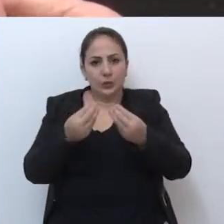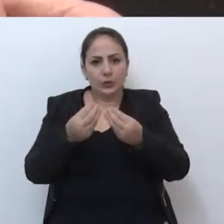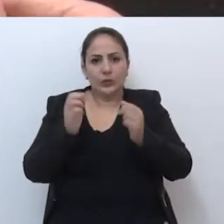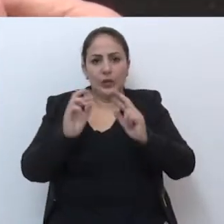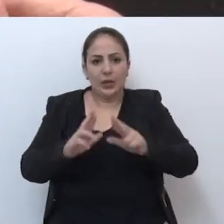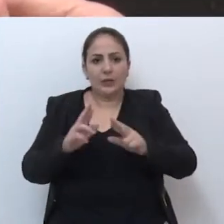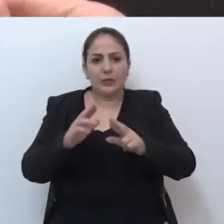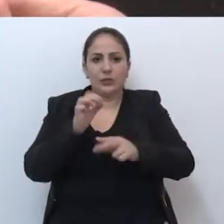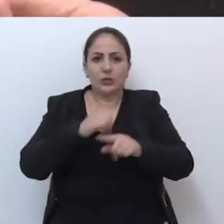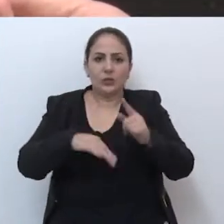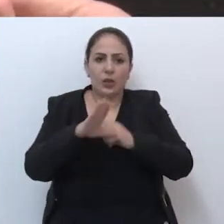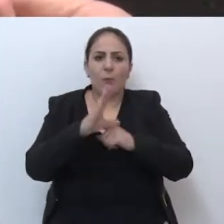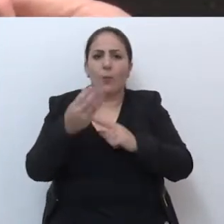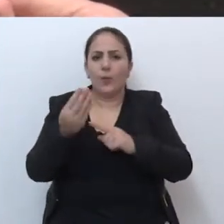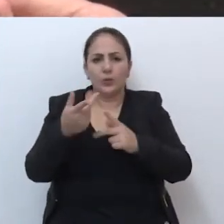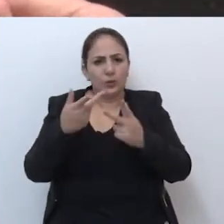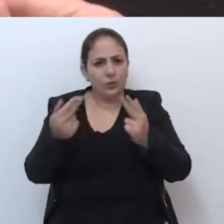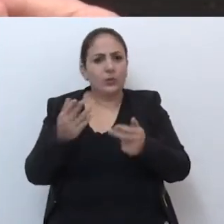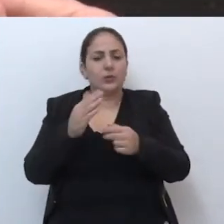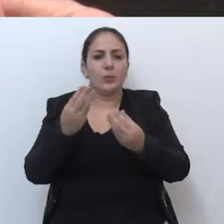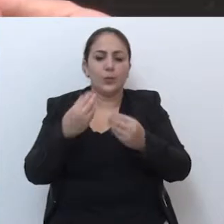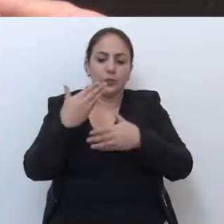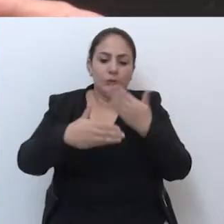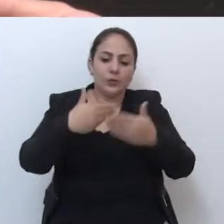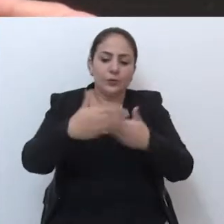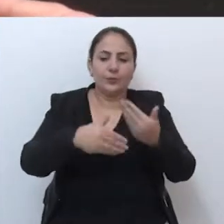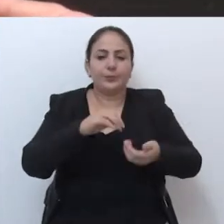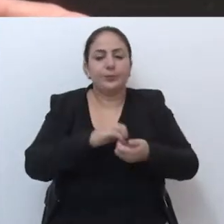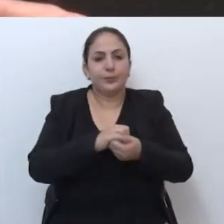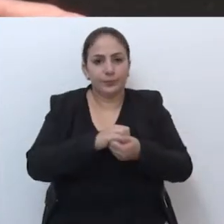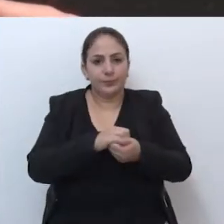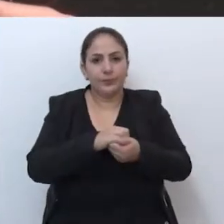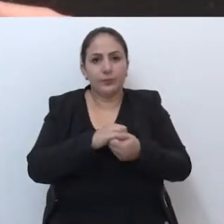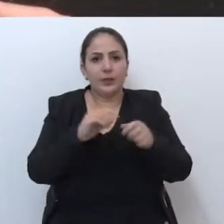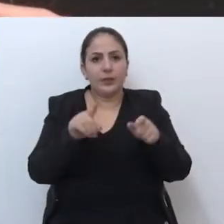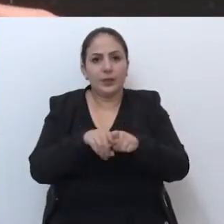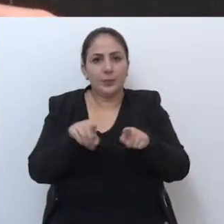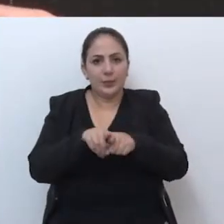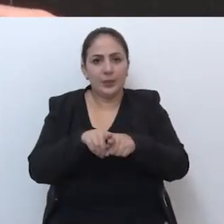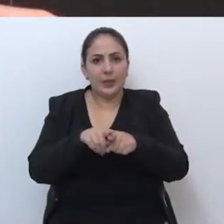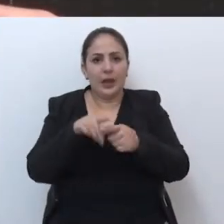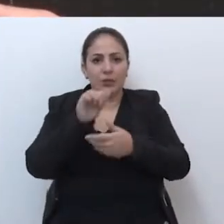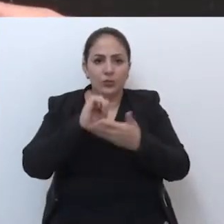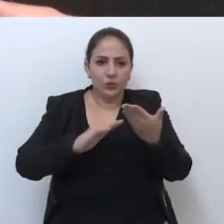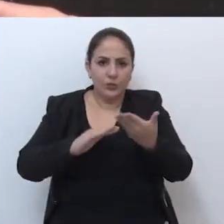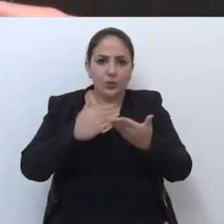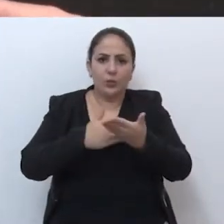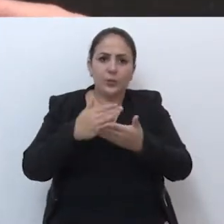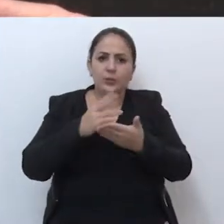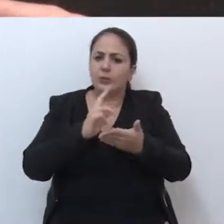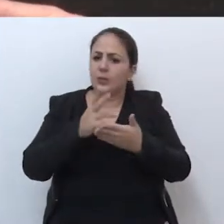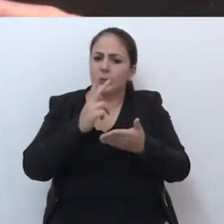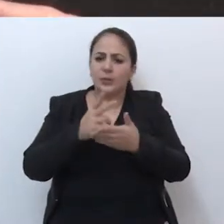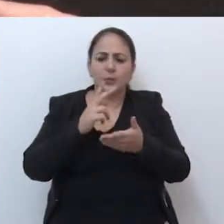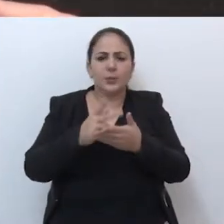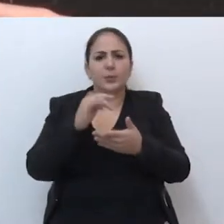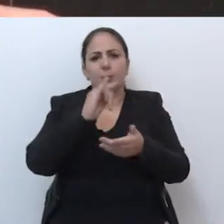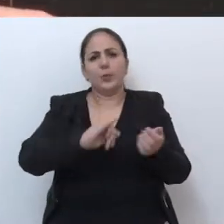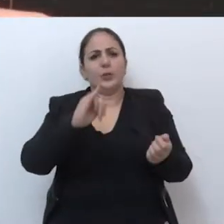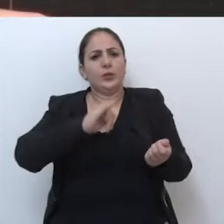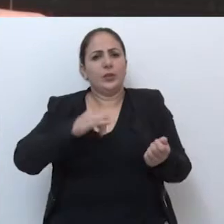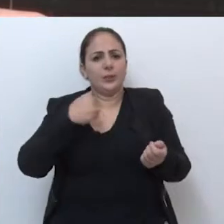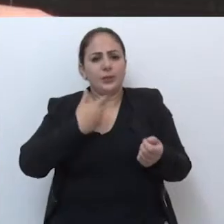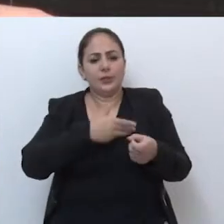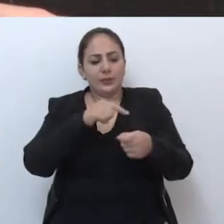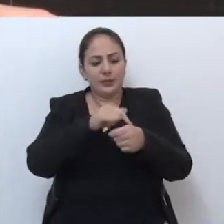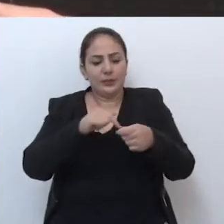com muitos clubes, né? Com desenvolvimento. E em torno disso, a atividade imobiliária sempre foi muito preponderante e muito importante